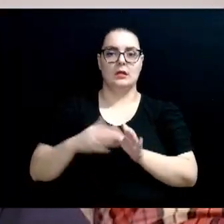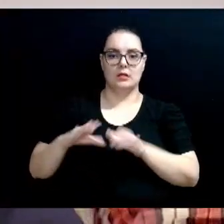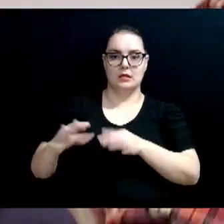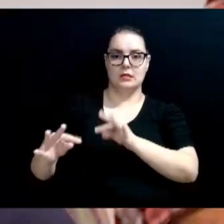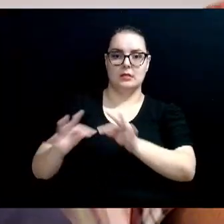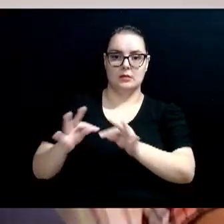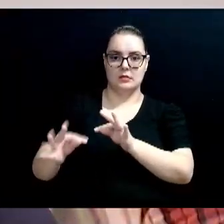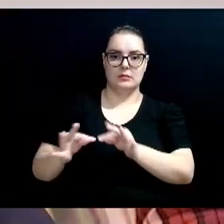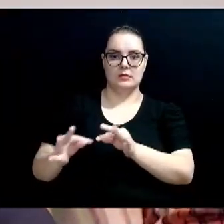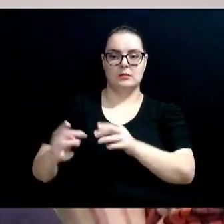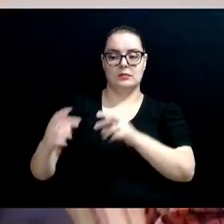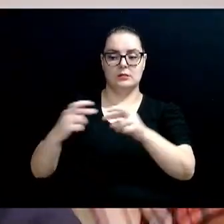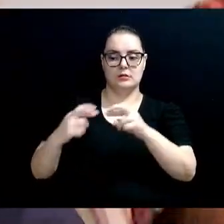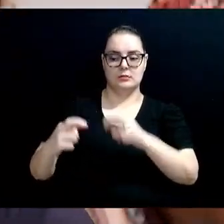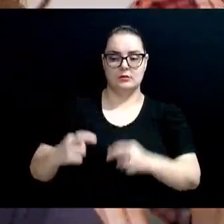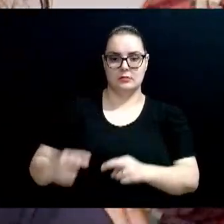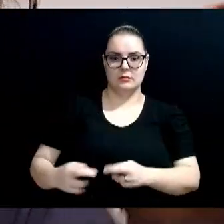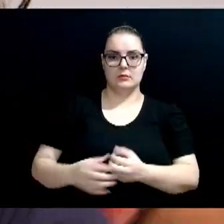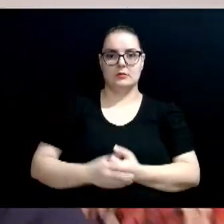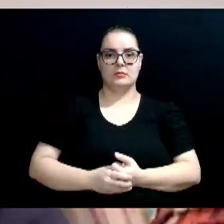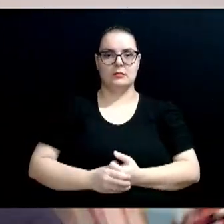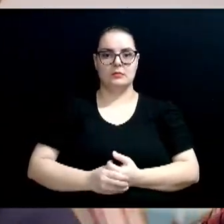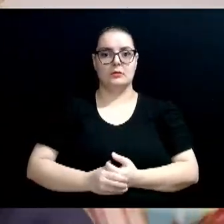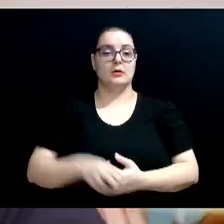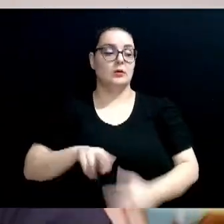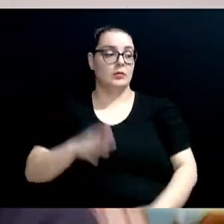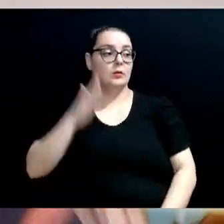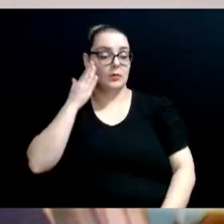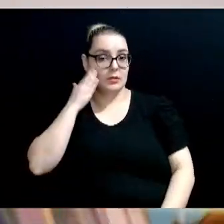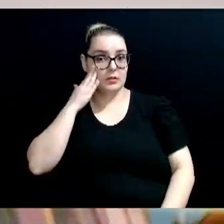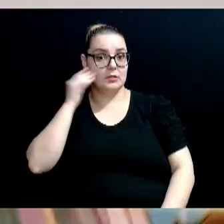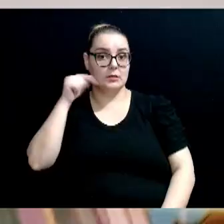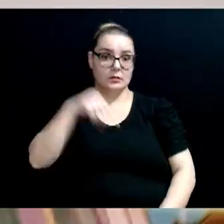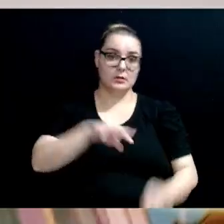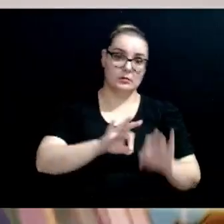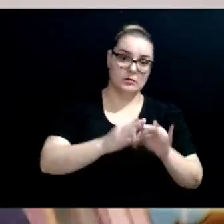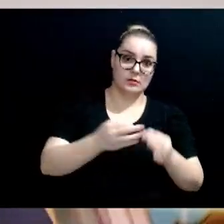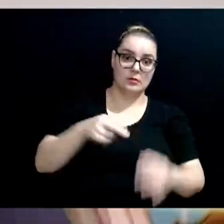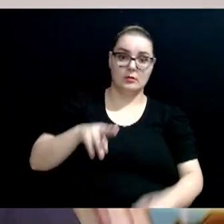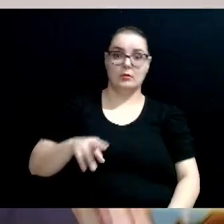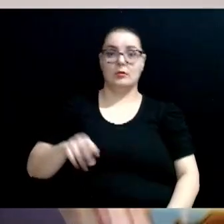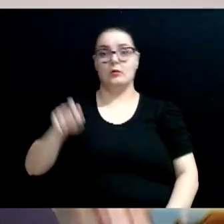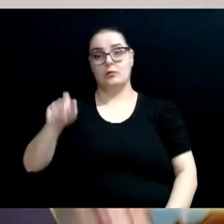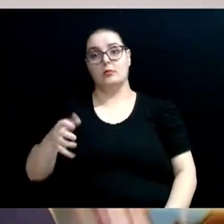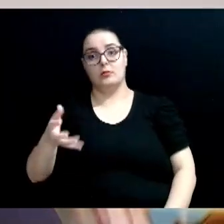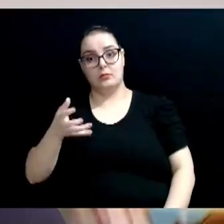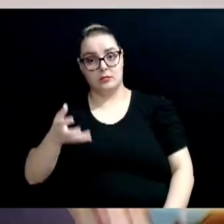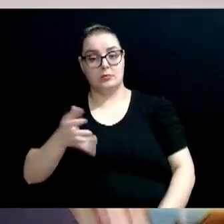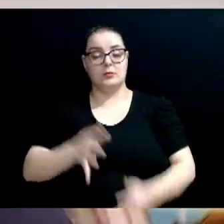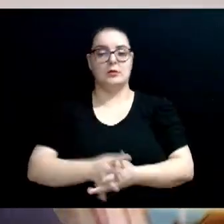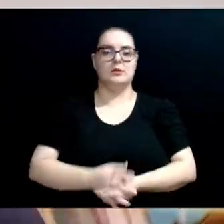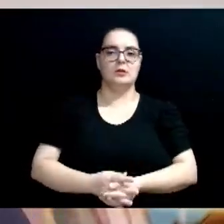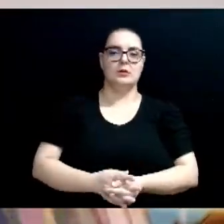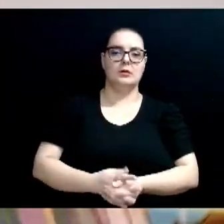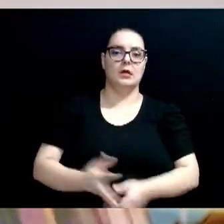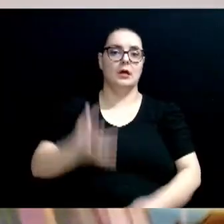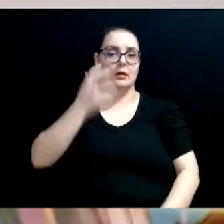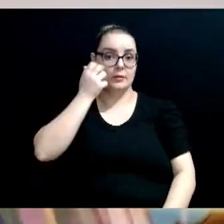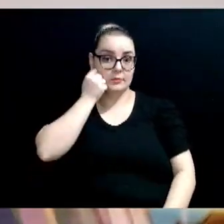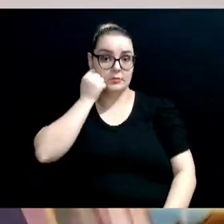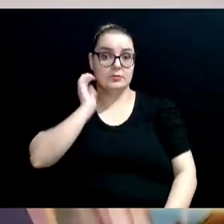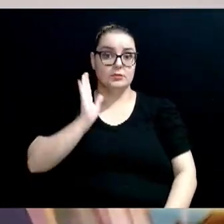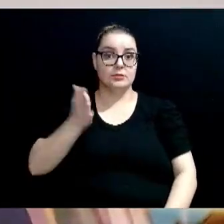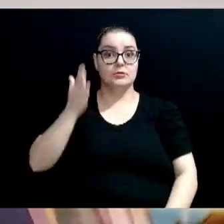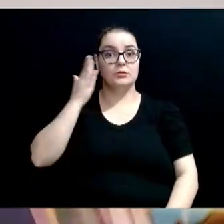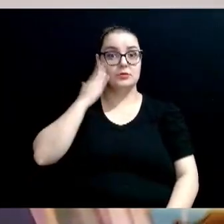técnica verifique que, ou entenda que aquela família ou aquele pretendente, né? Já